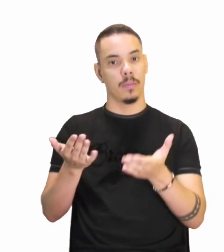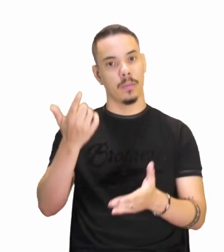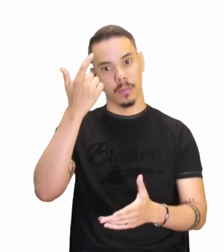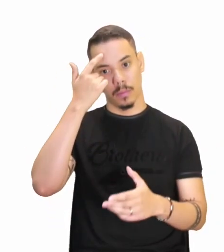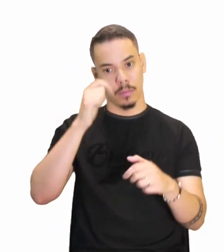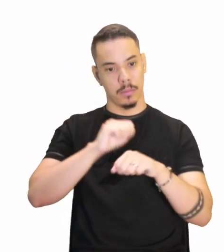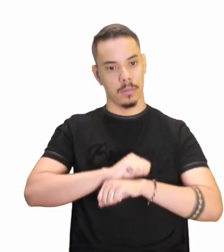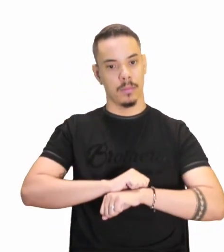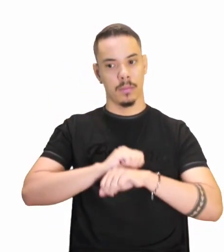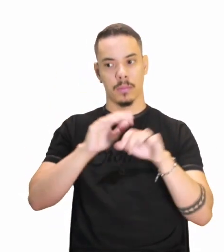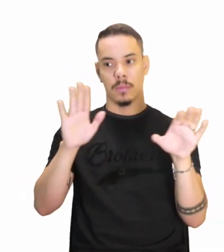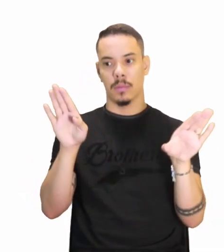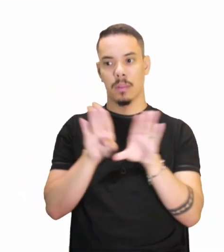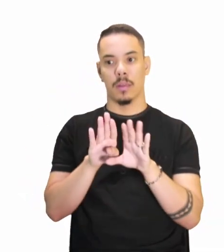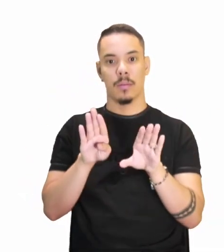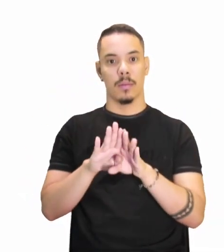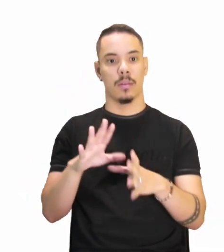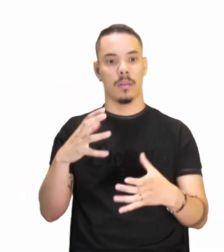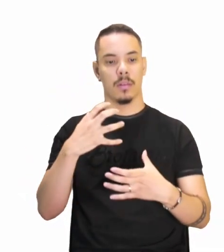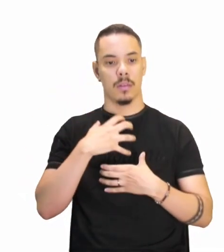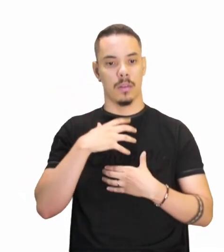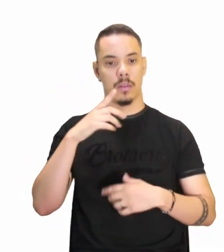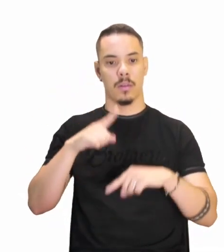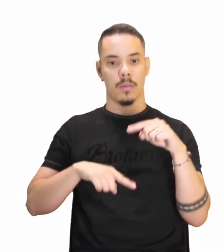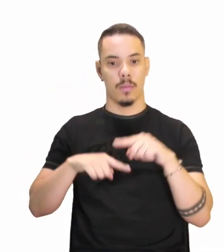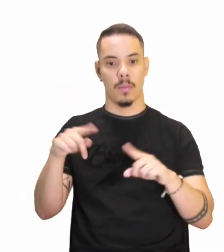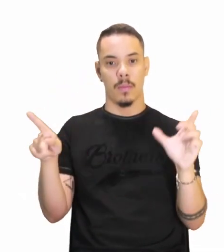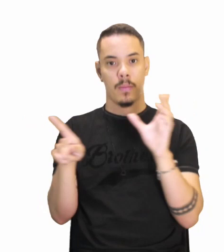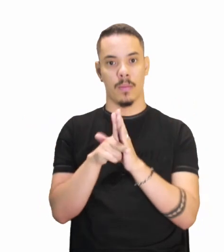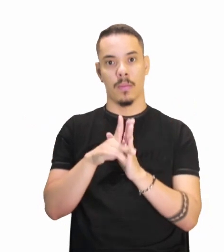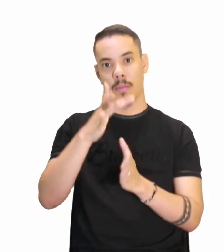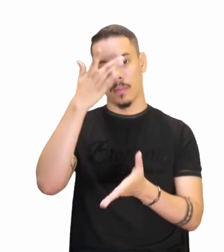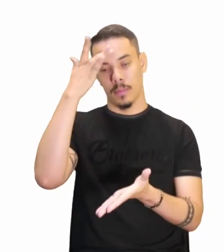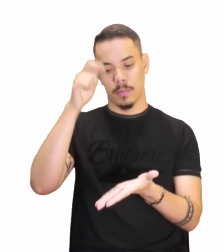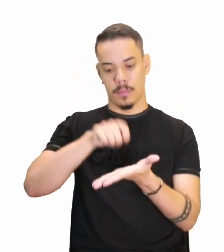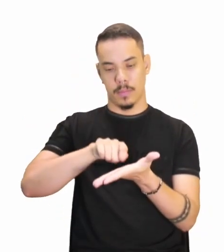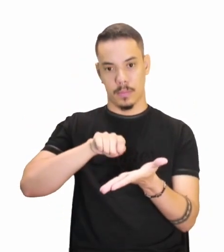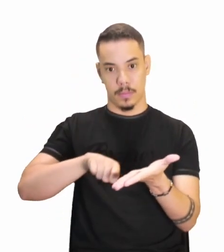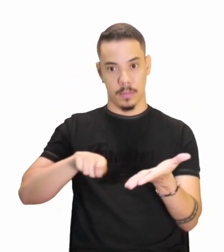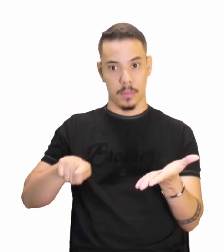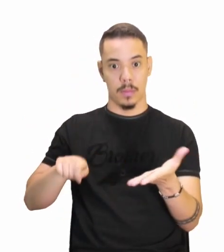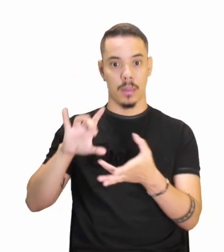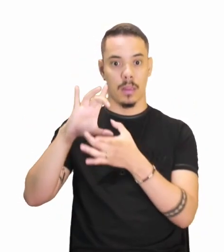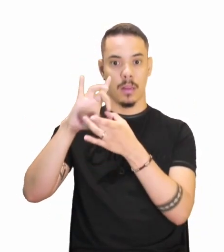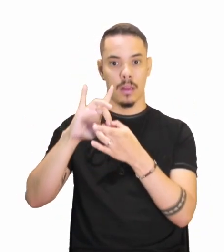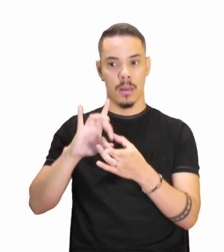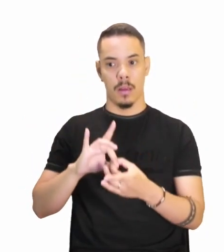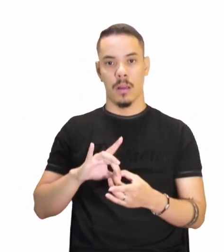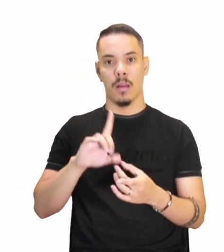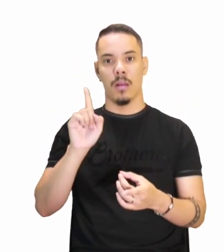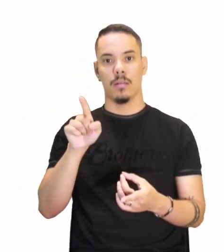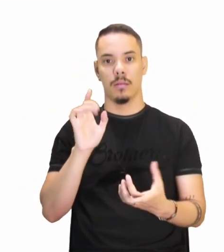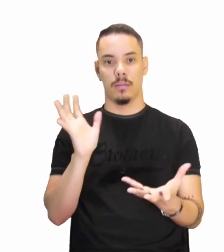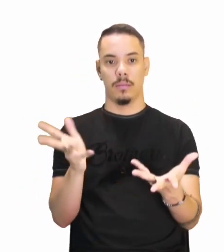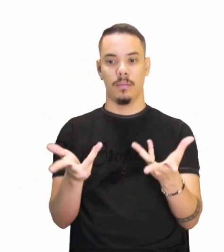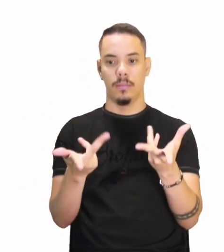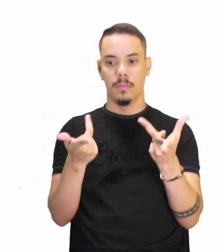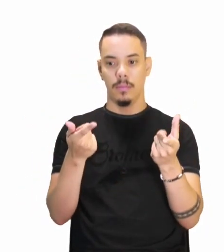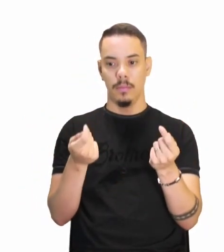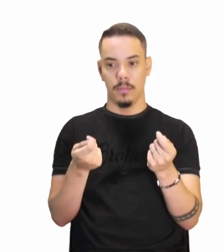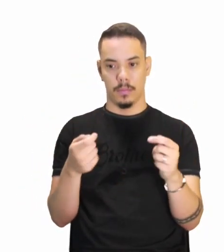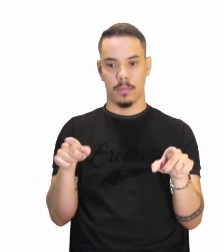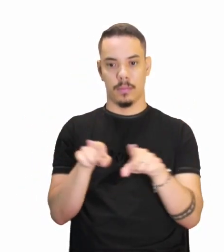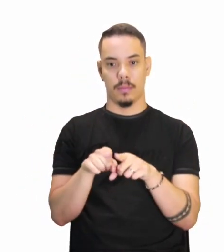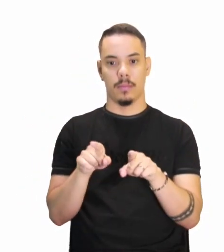e levar o sentido buscado pelo escritor a coesão busca Harmonia entre os termos